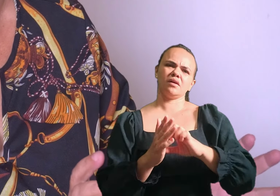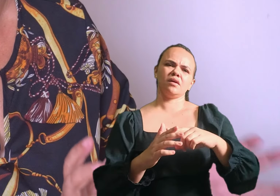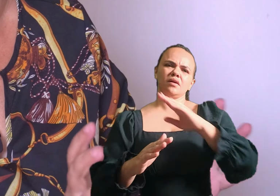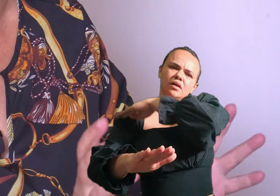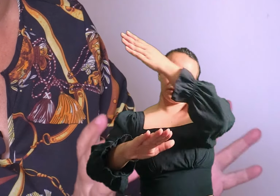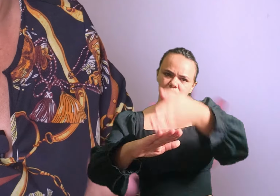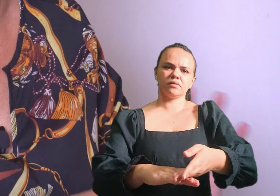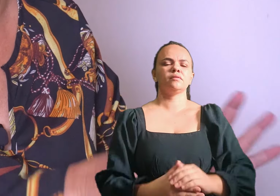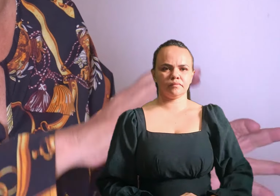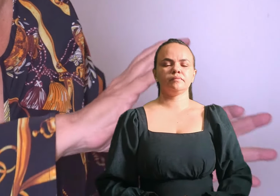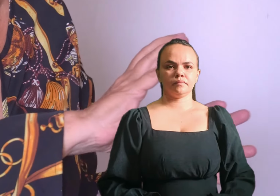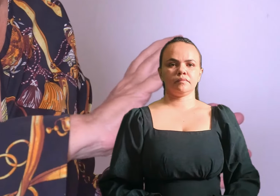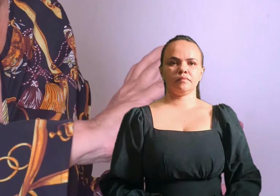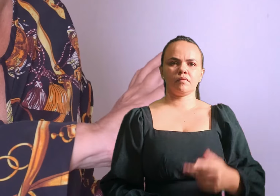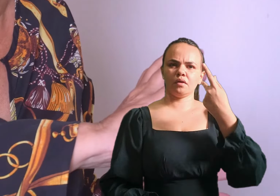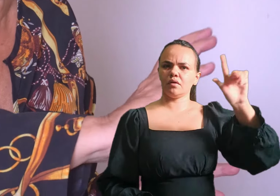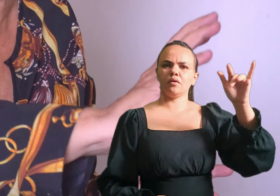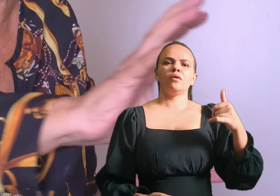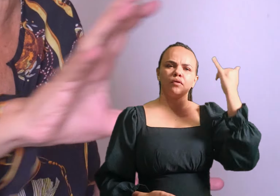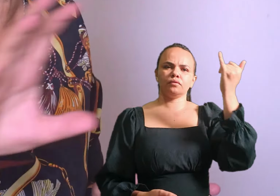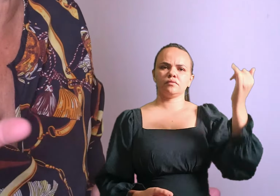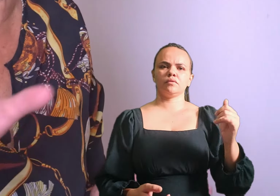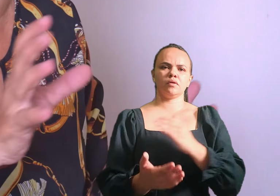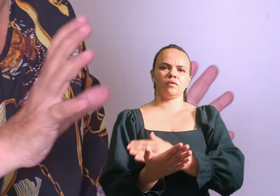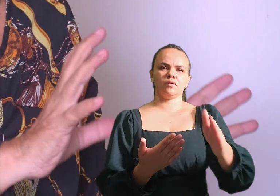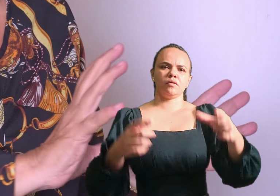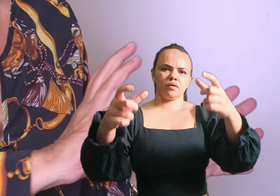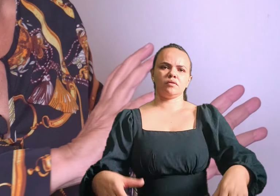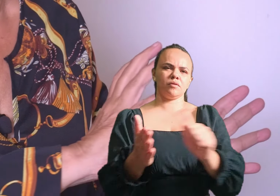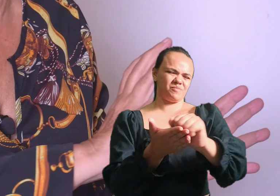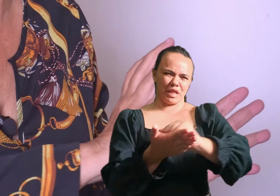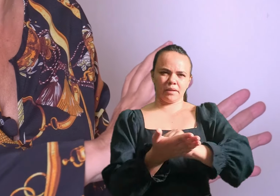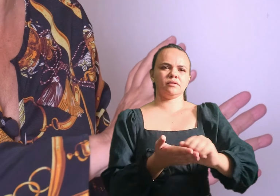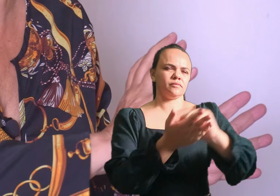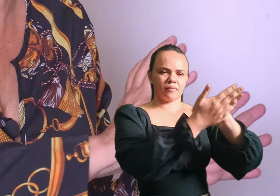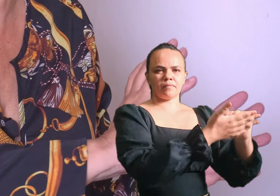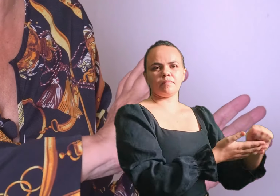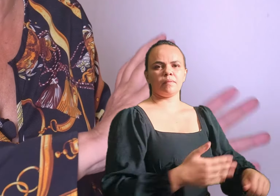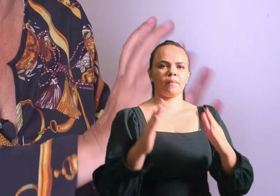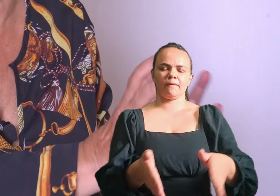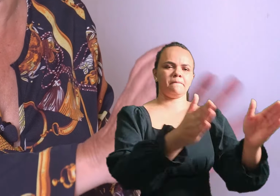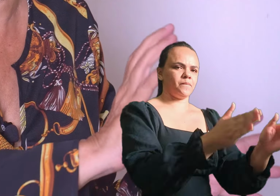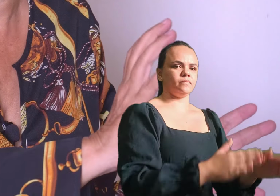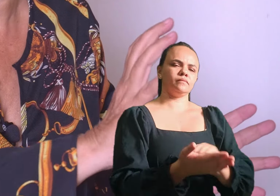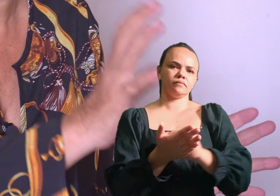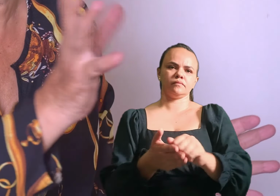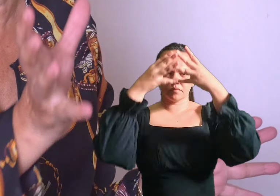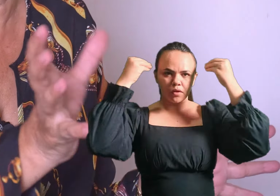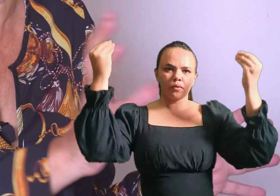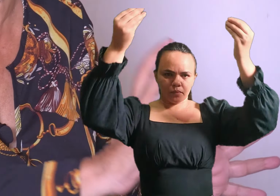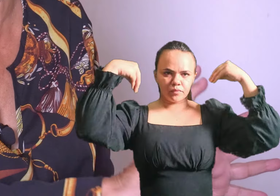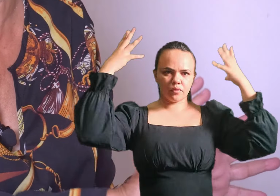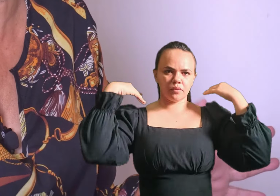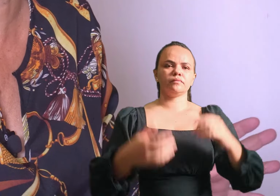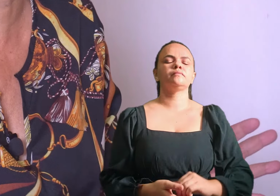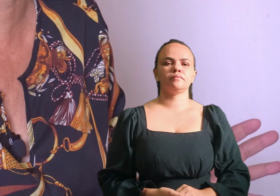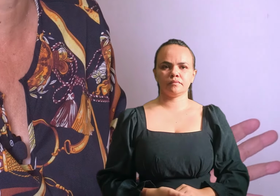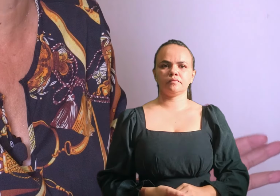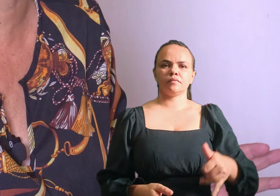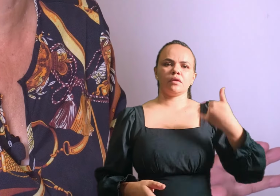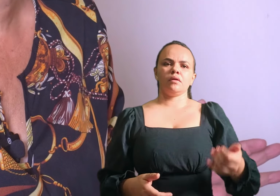o o apagamento de determinadas situações da história nós temos ou tínhamos os mais velhos